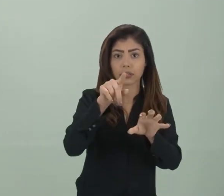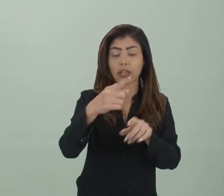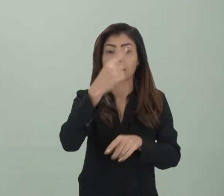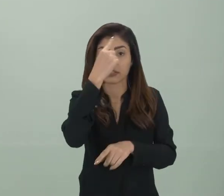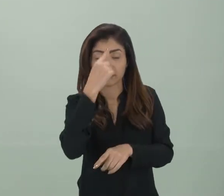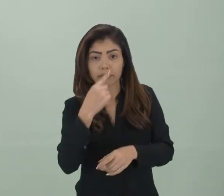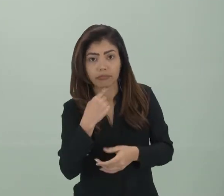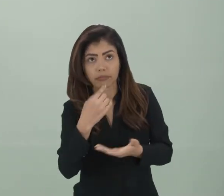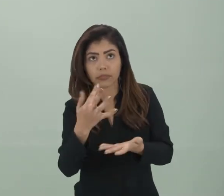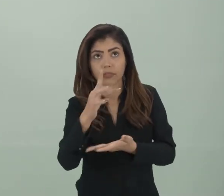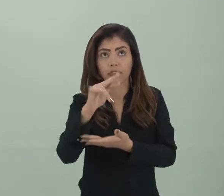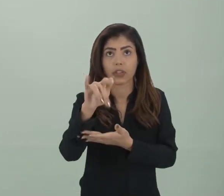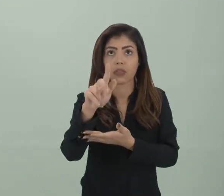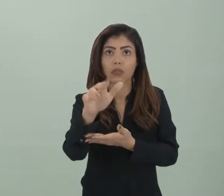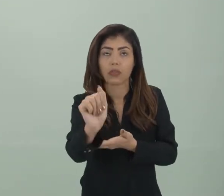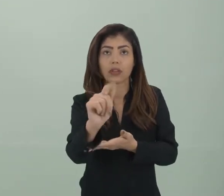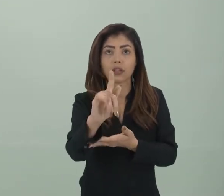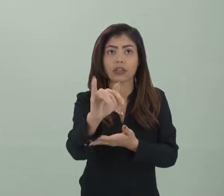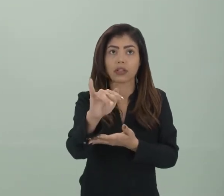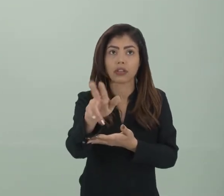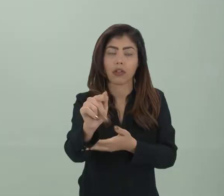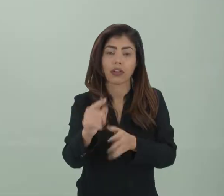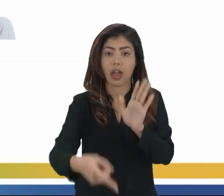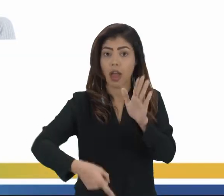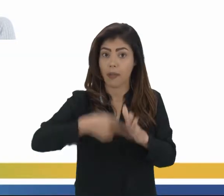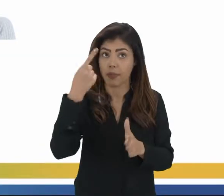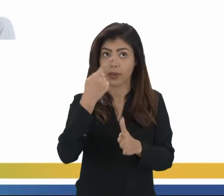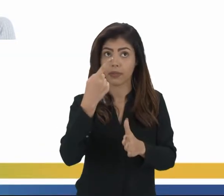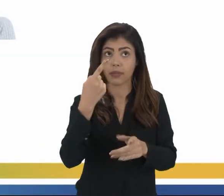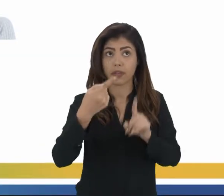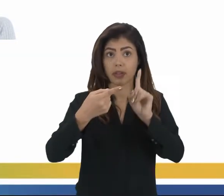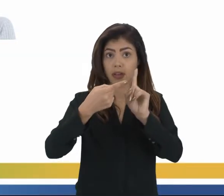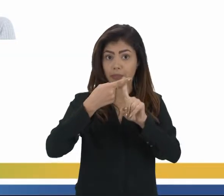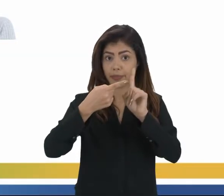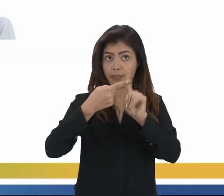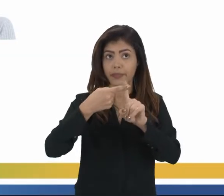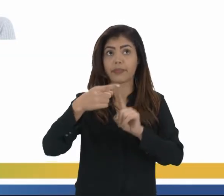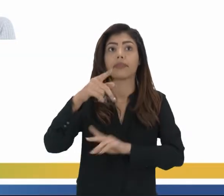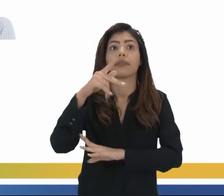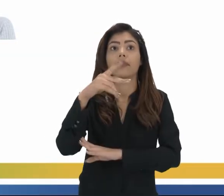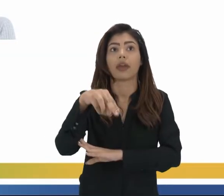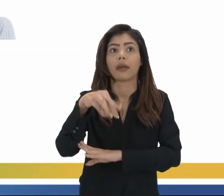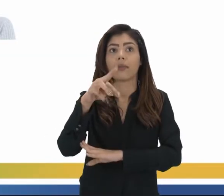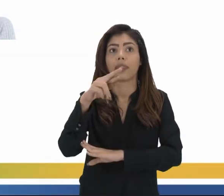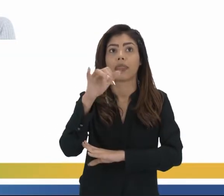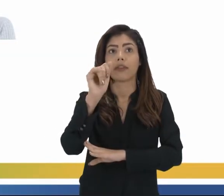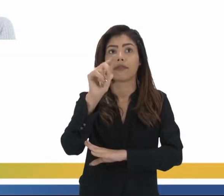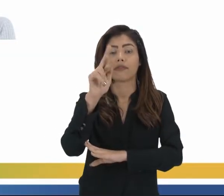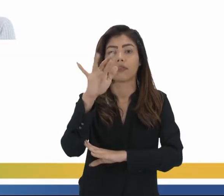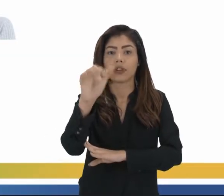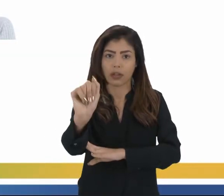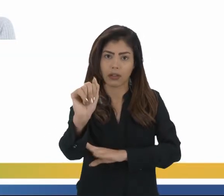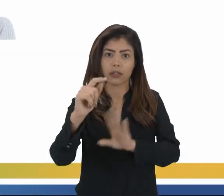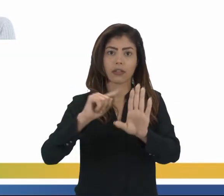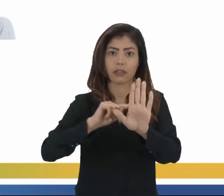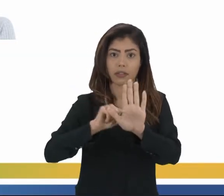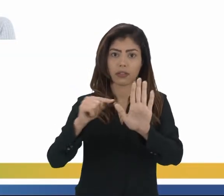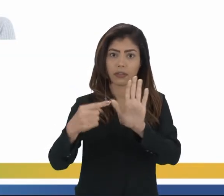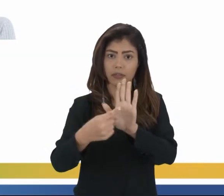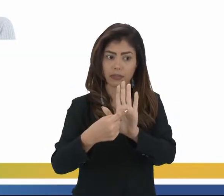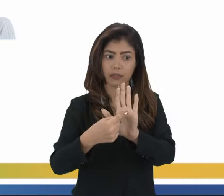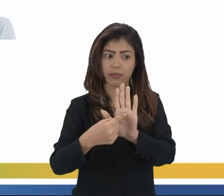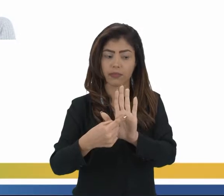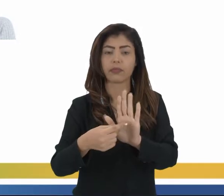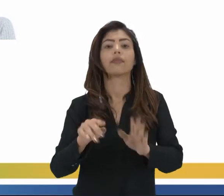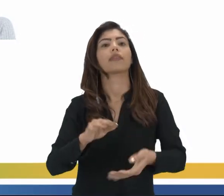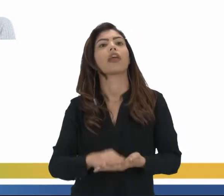figuras de linguagem. A primeira que nós vamos falar aí no slide é la metáfora. La metáfora, figura que